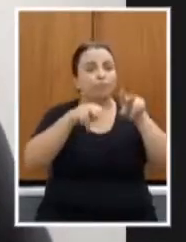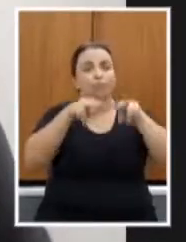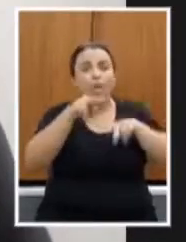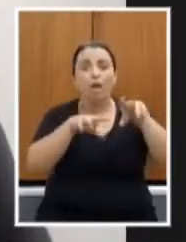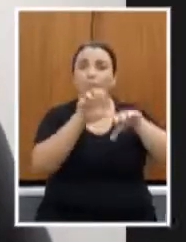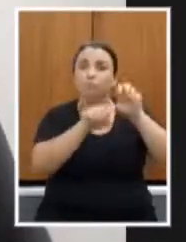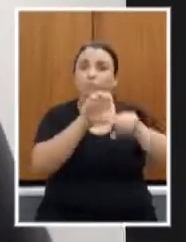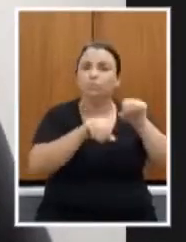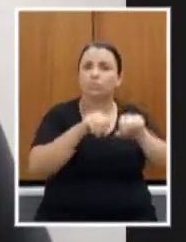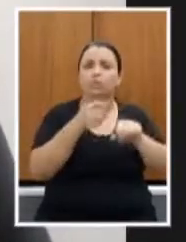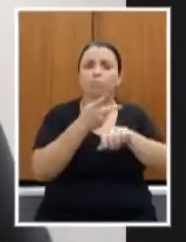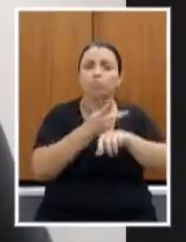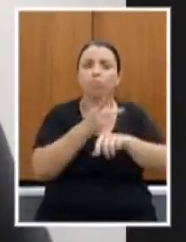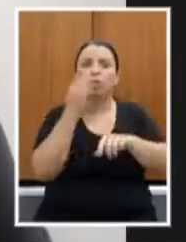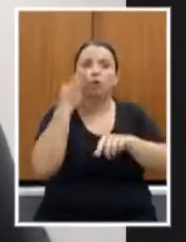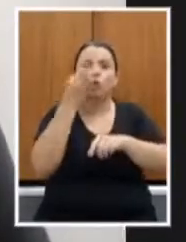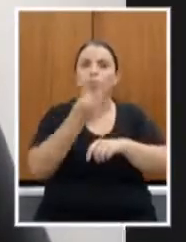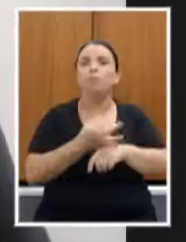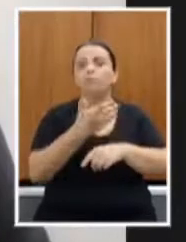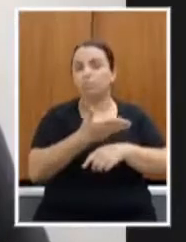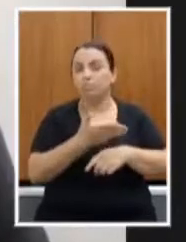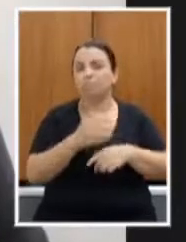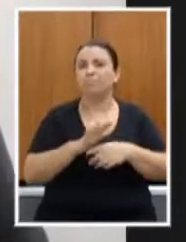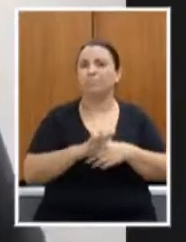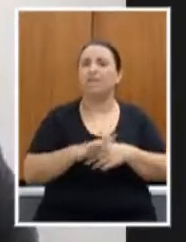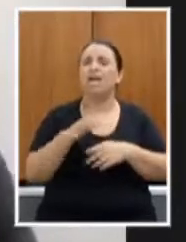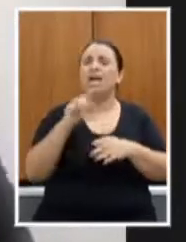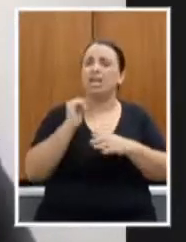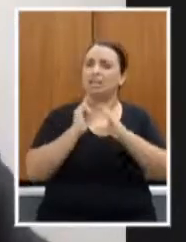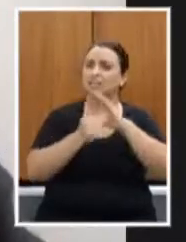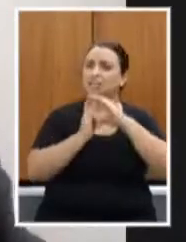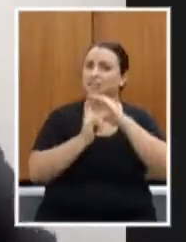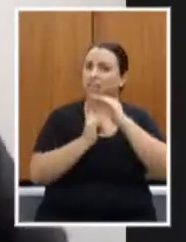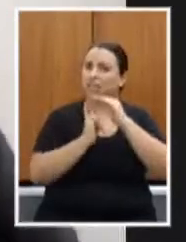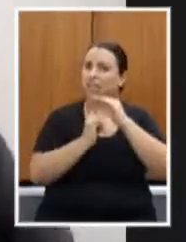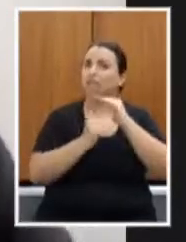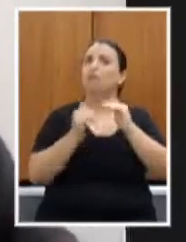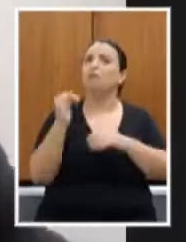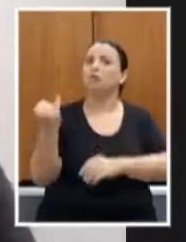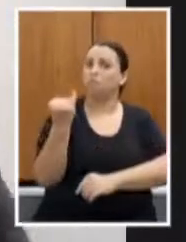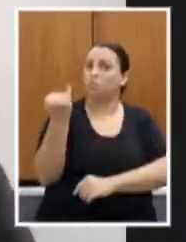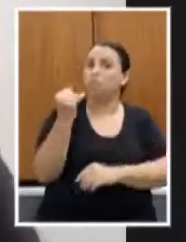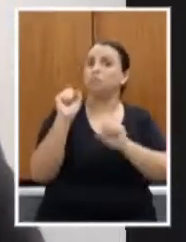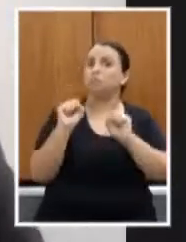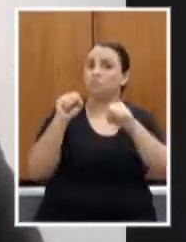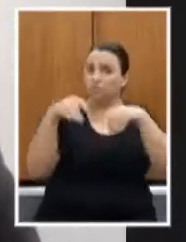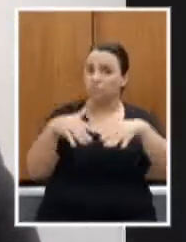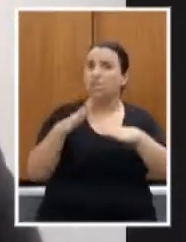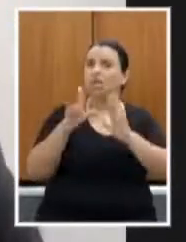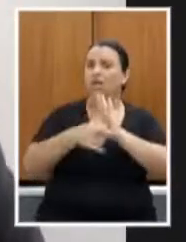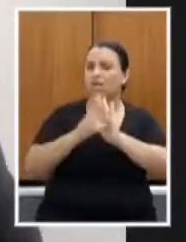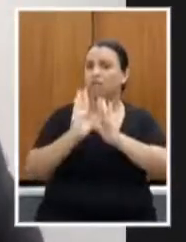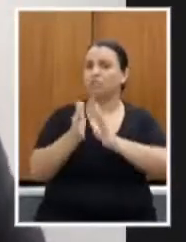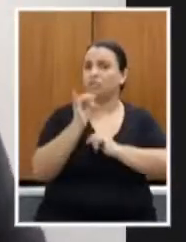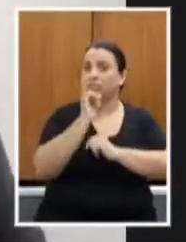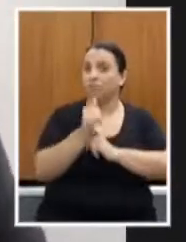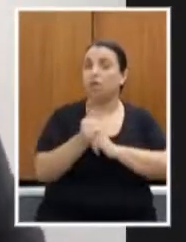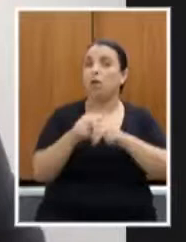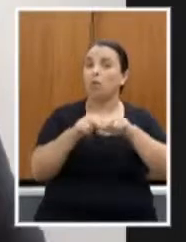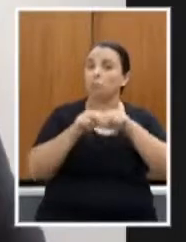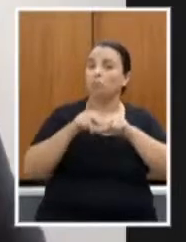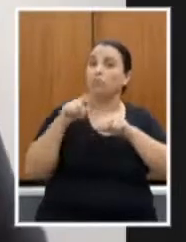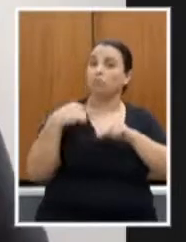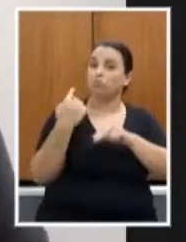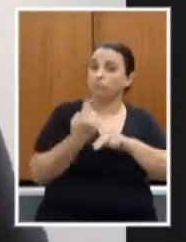aí o entendimento. Ninguém nega a importância das startups, eu mencionei isso, foi inclusive por esse motivo que